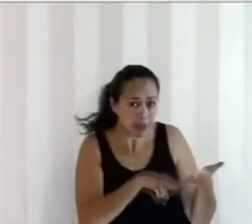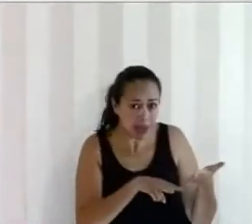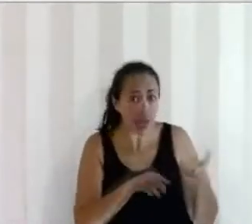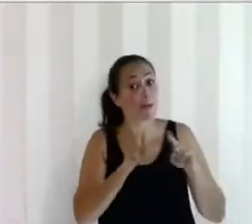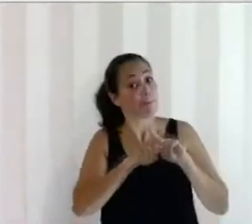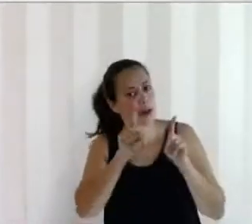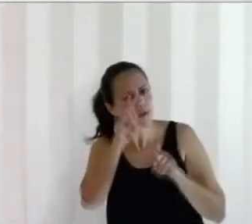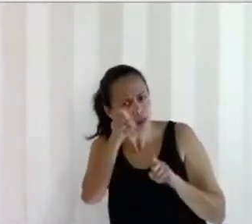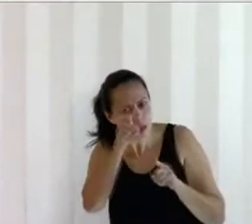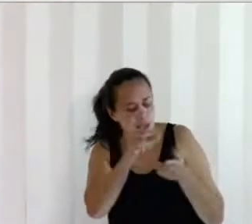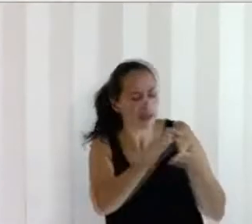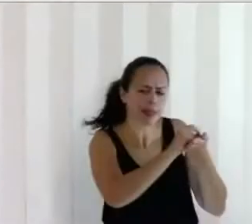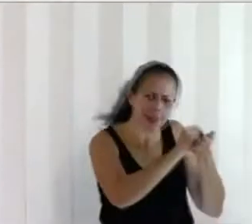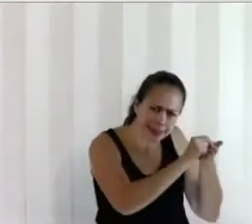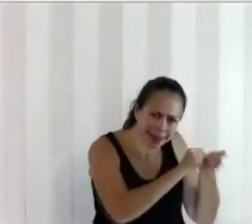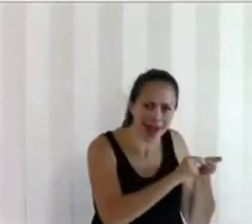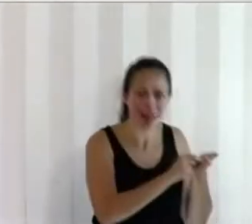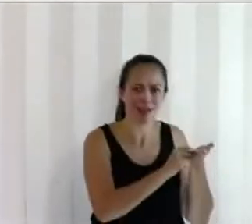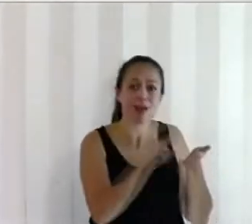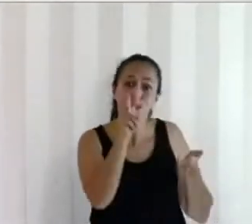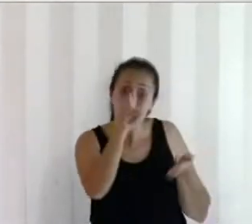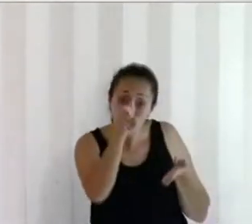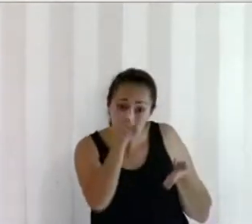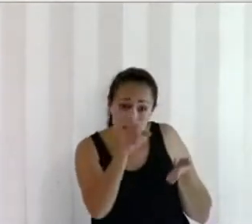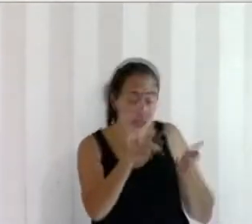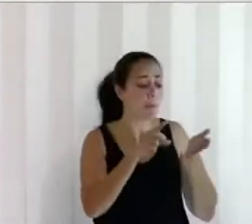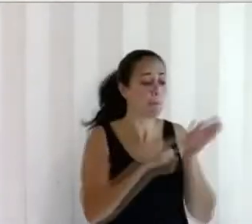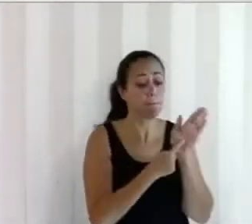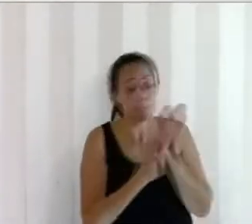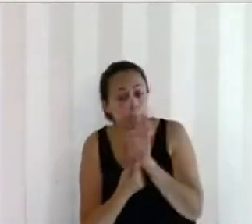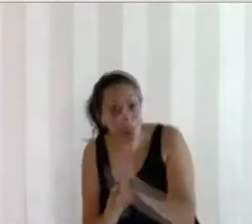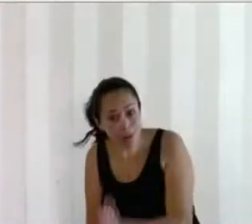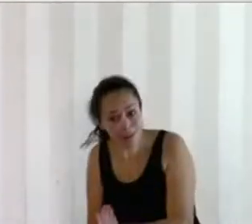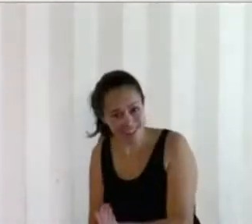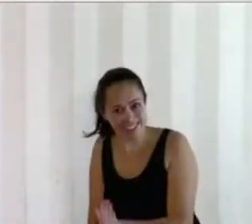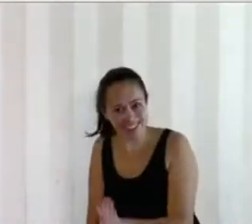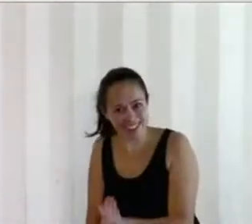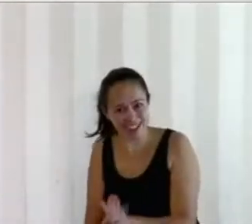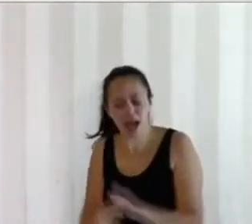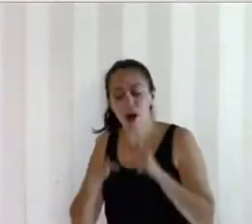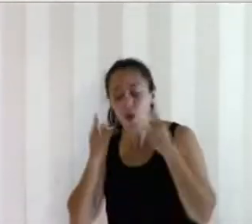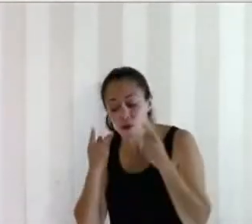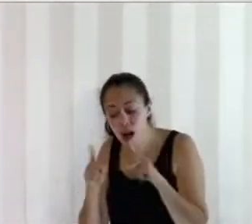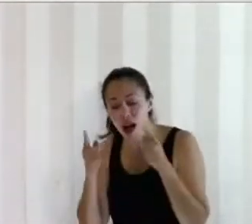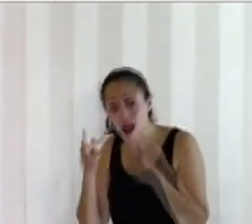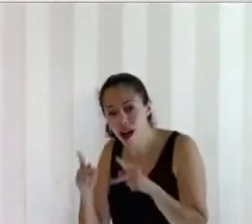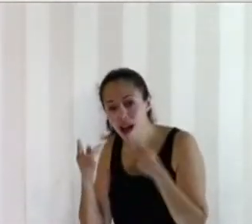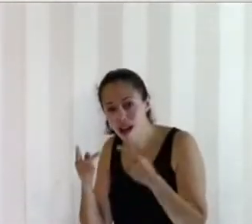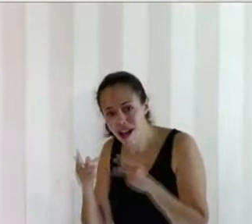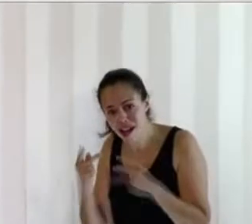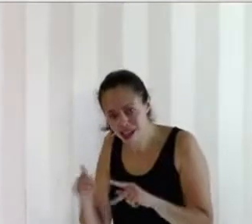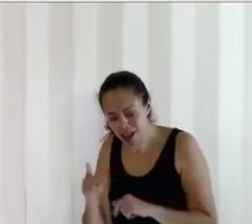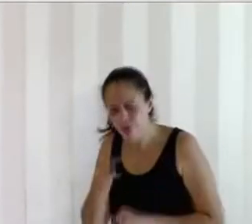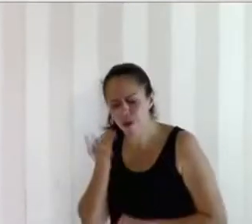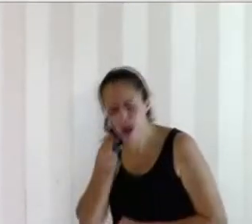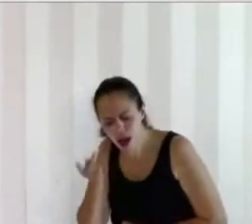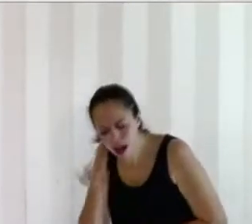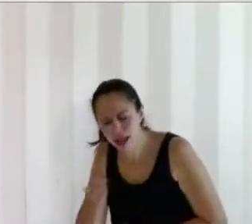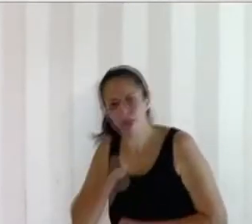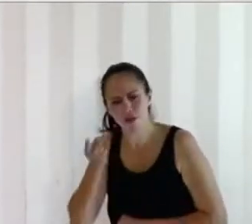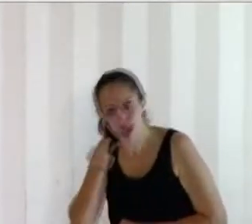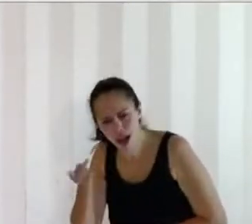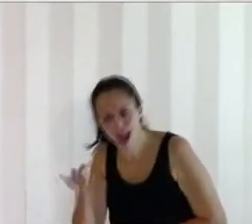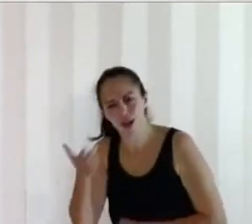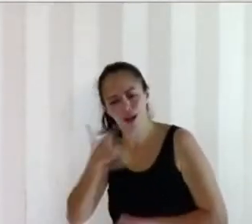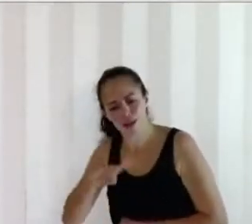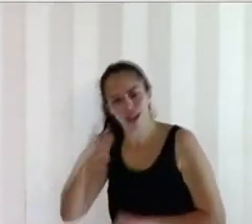falando aqui, quem sabe o seu filho está memorizando lá, é a nossa esperança, algo